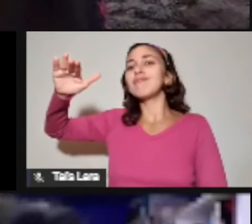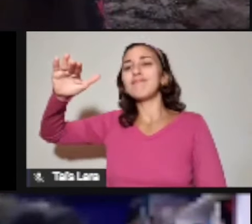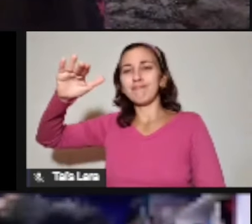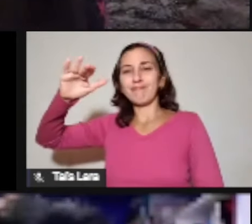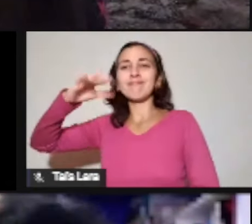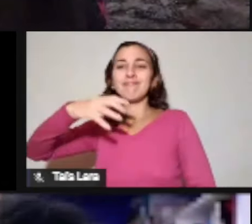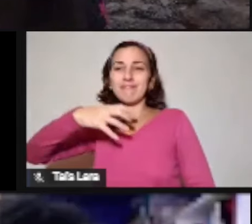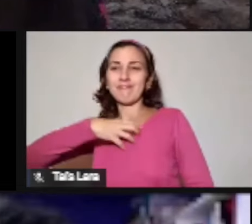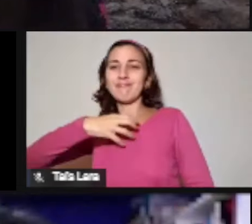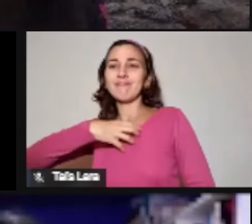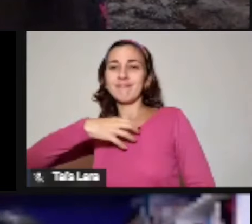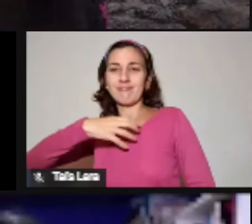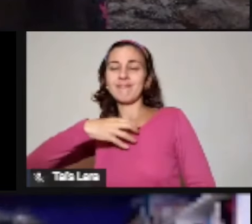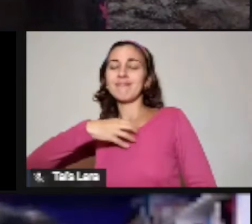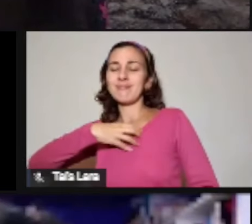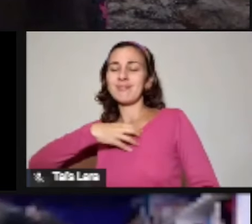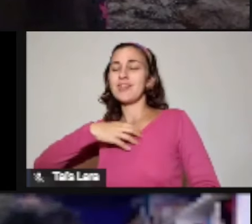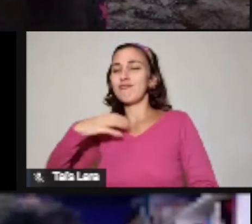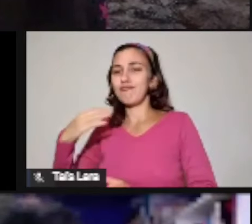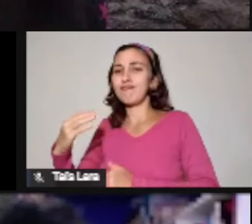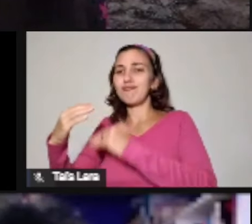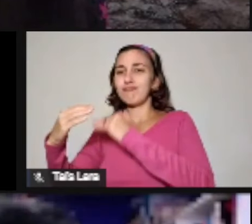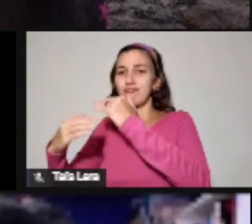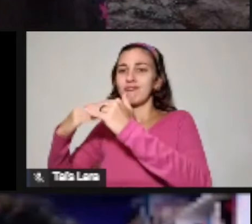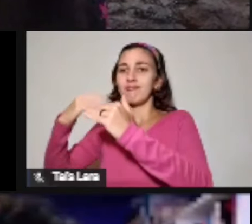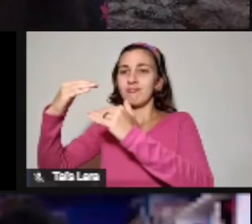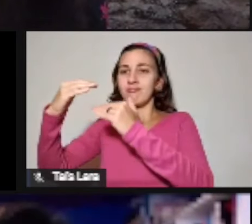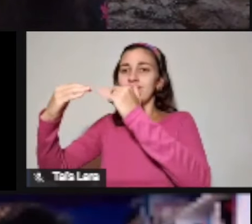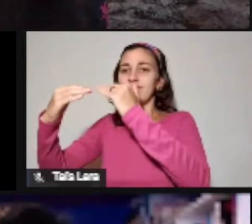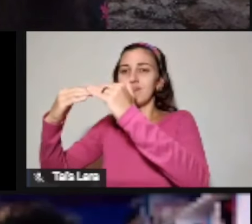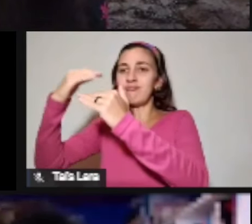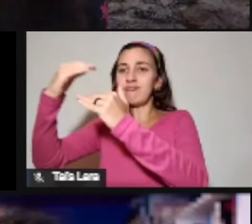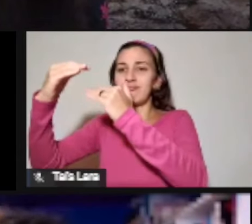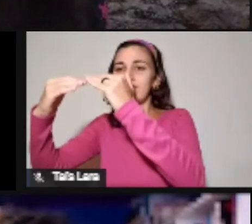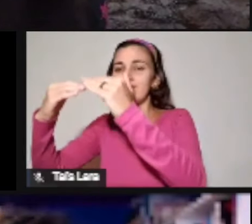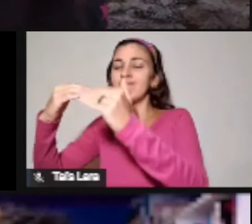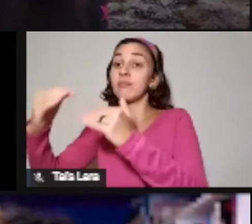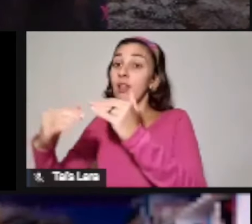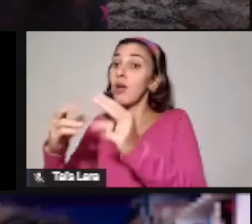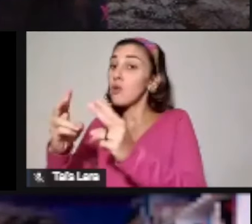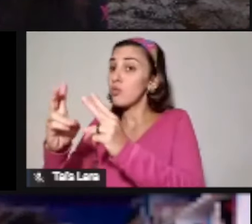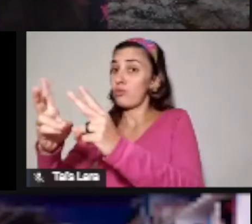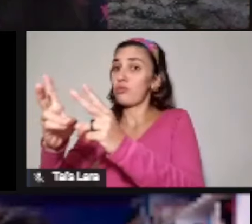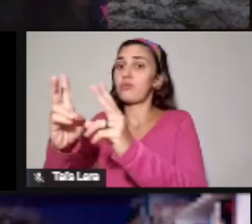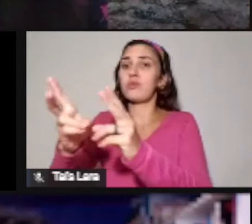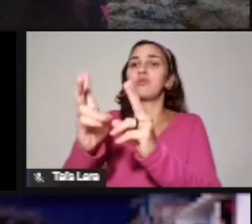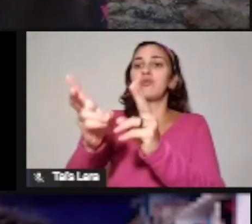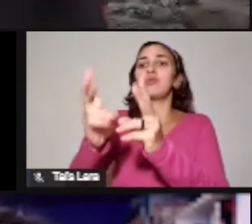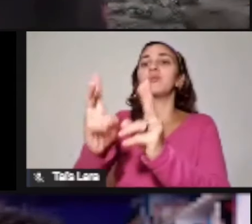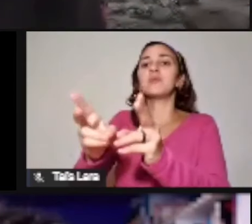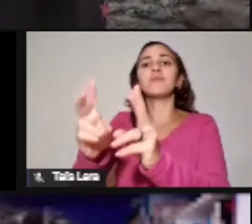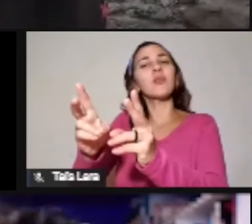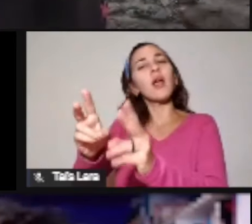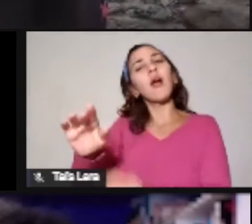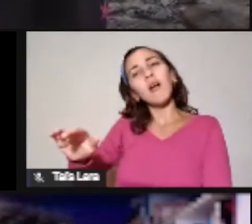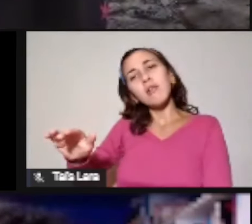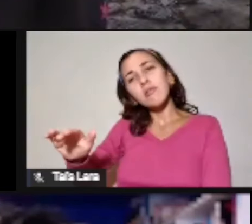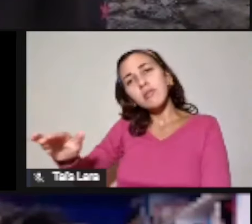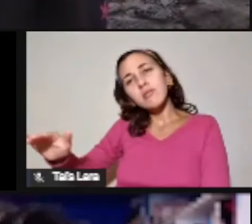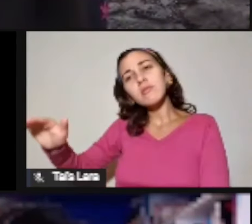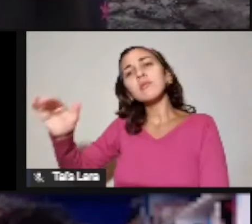live? Não, tá aqui, fechou meu Instagram, tá tudo certo, né? Tá. Essa criança que é violentada em casa, que